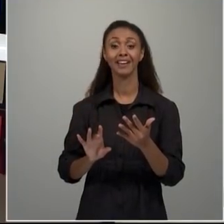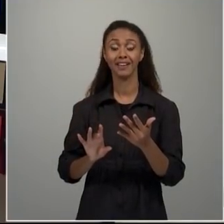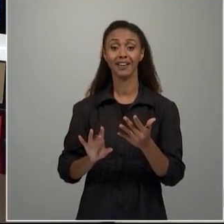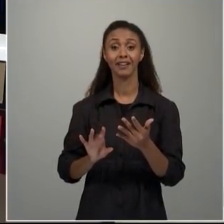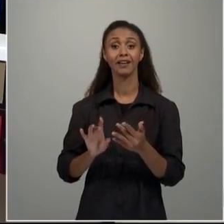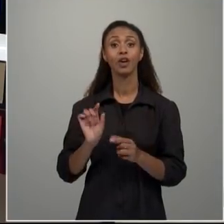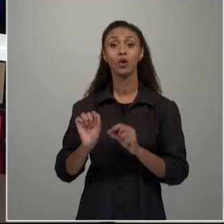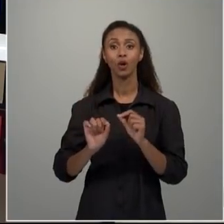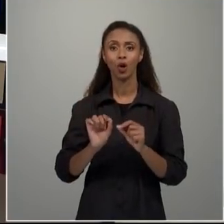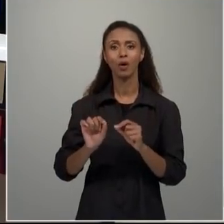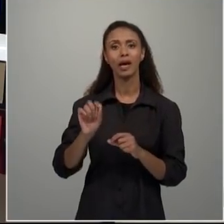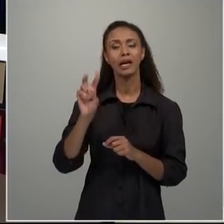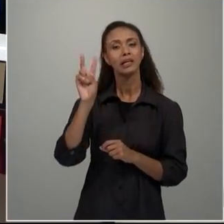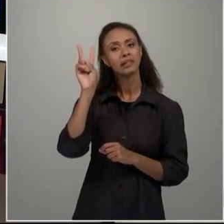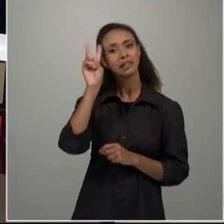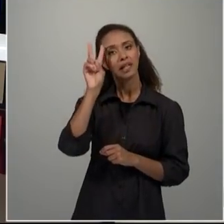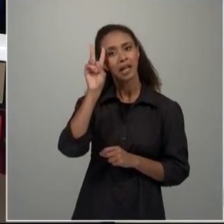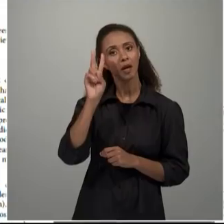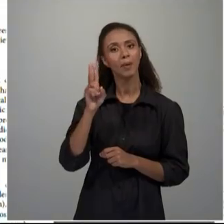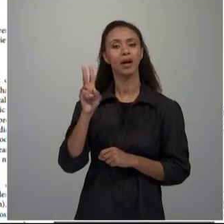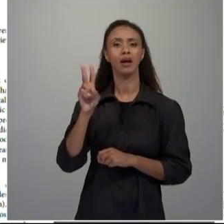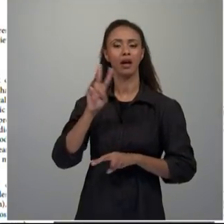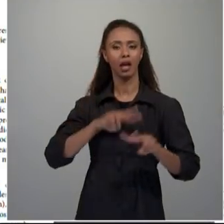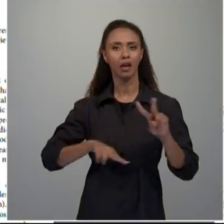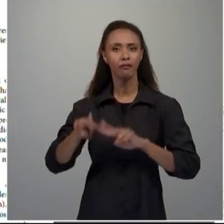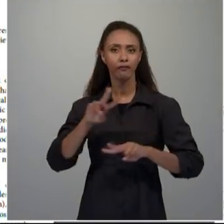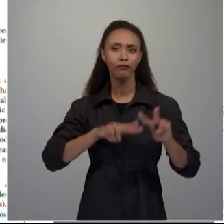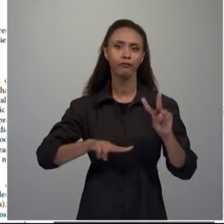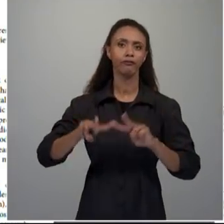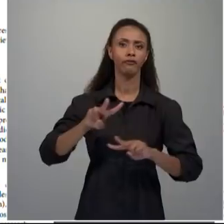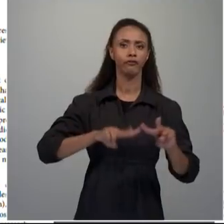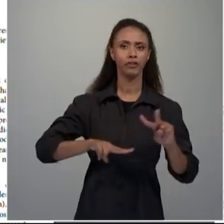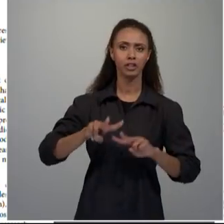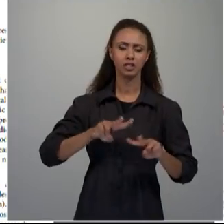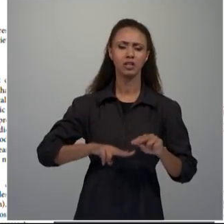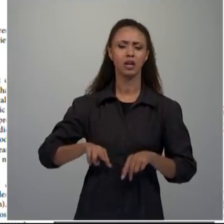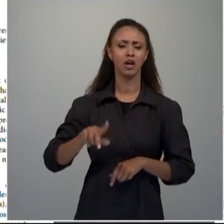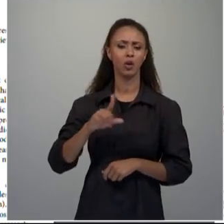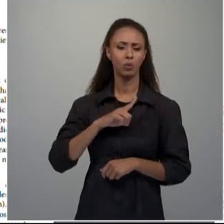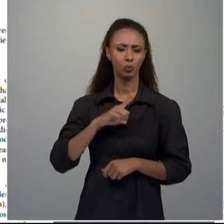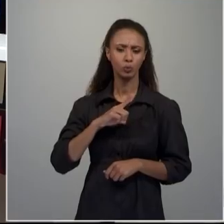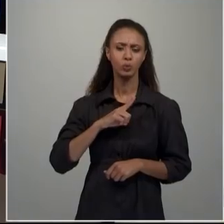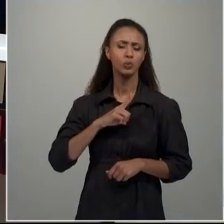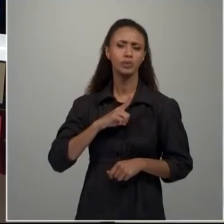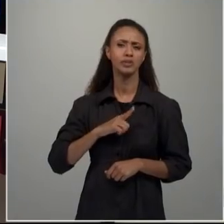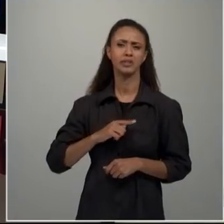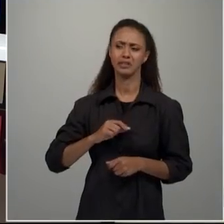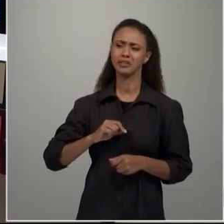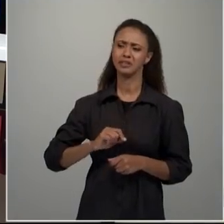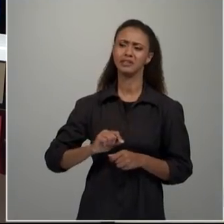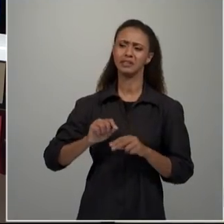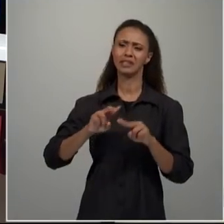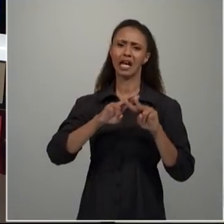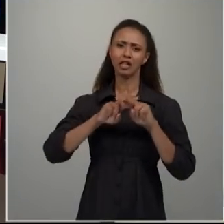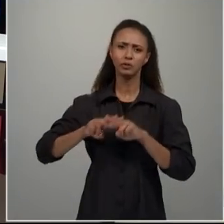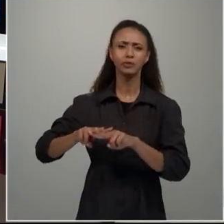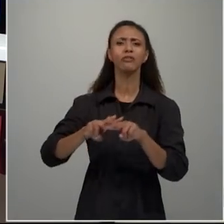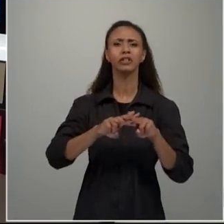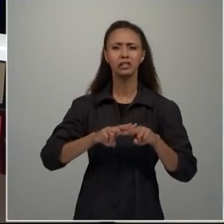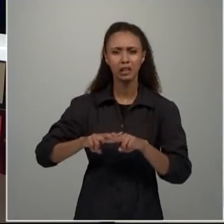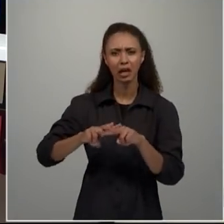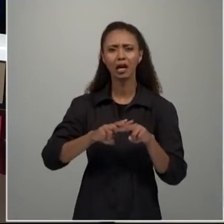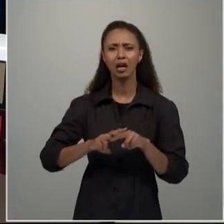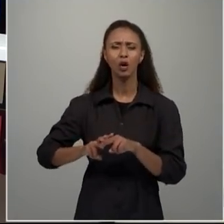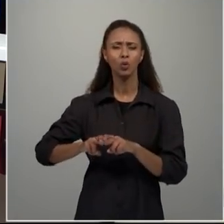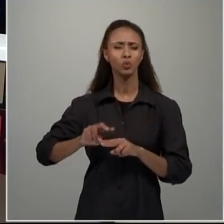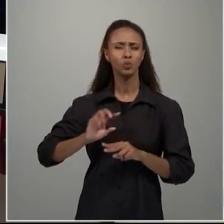pouquinho da literatura tá hi fi tem interviú tokman uti e na leve ou seja a gente vai ter tudo isso nesse